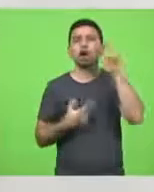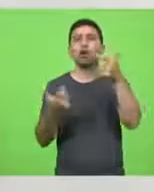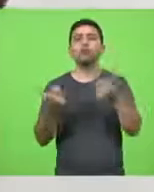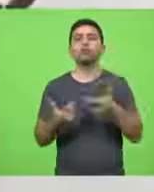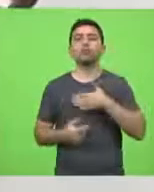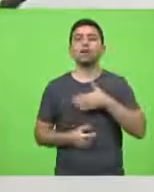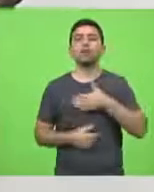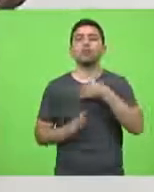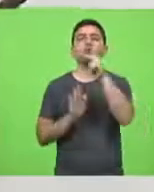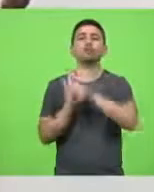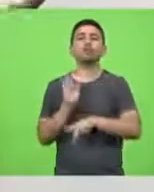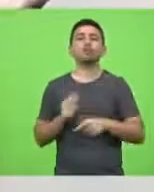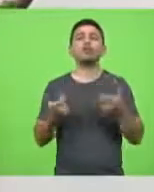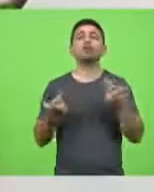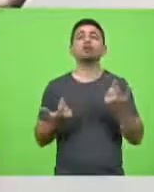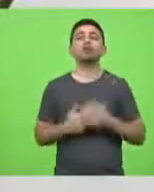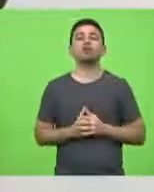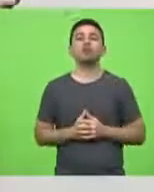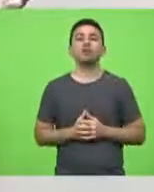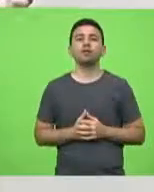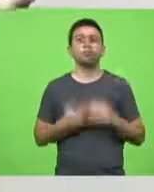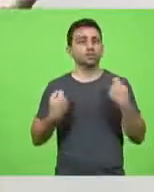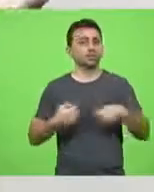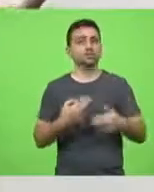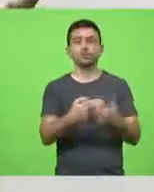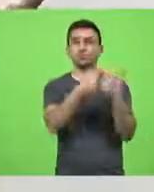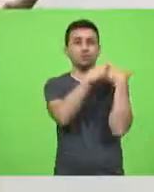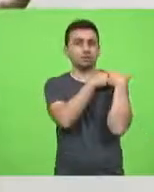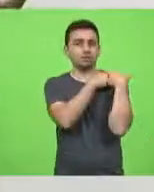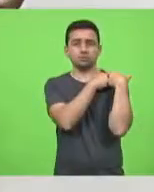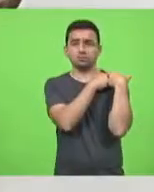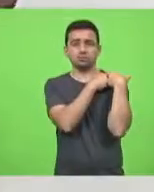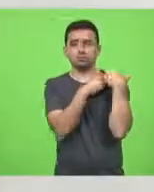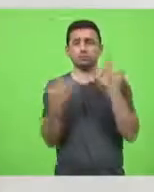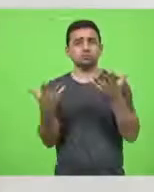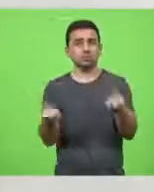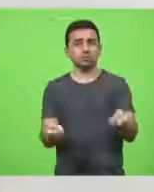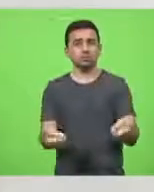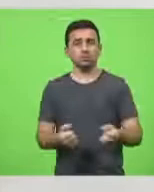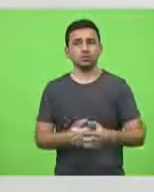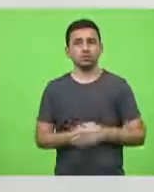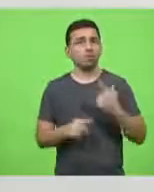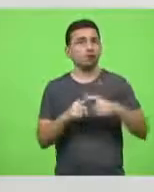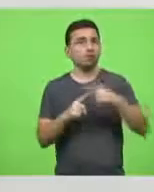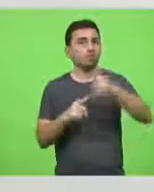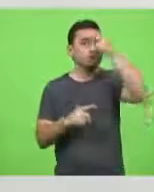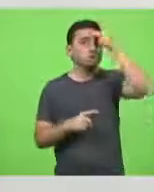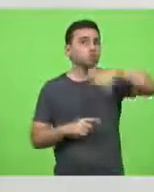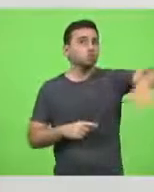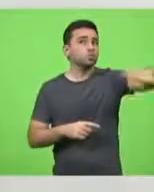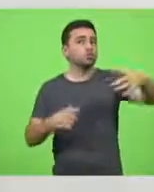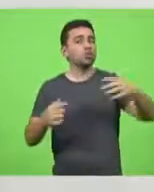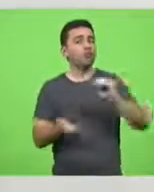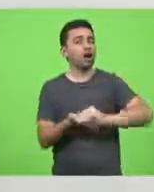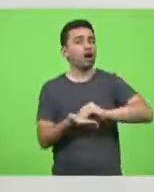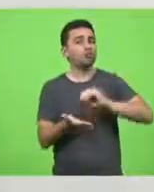é que estão meus projetos. Nós temos que assumir uma responsabilidade nessa casa, senhores. porque pessoas lá estão passando necessidade.